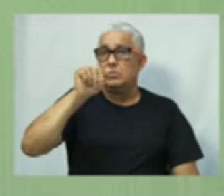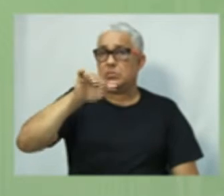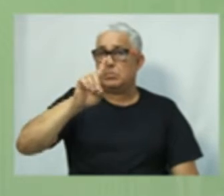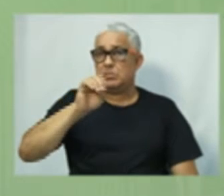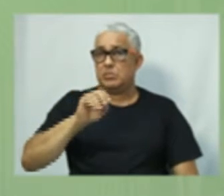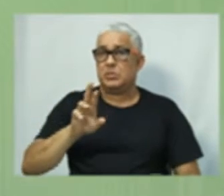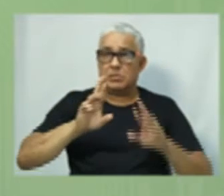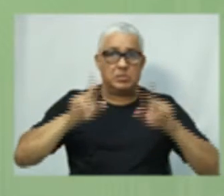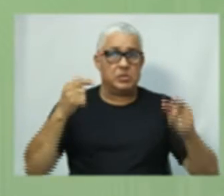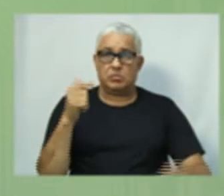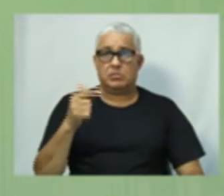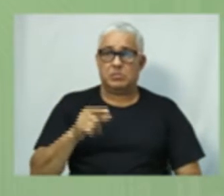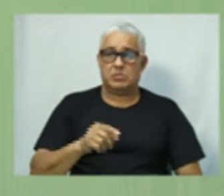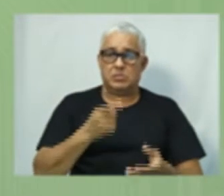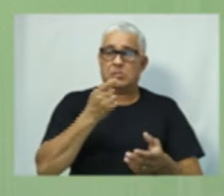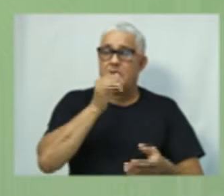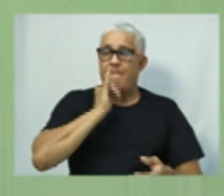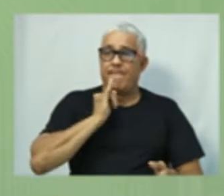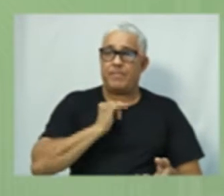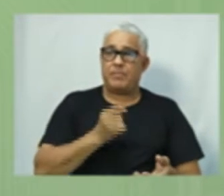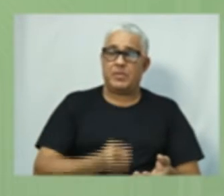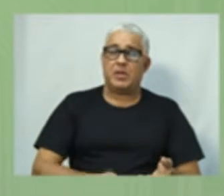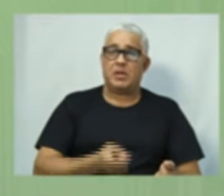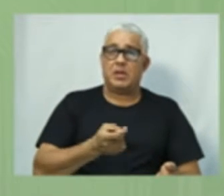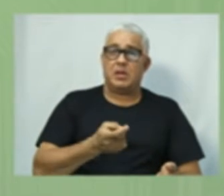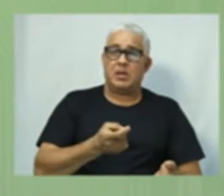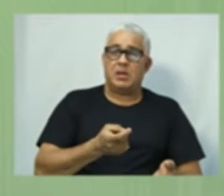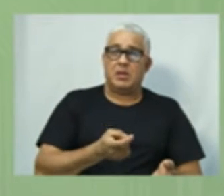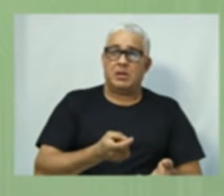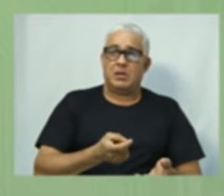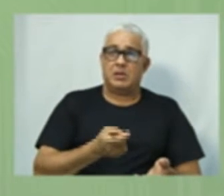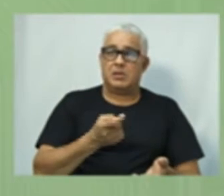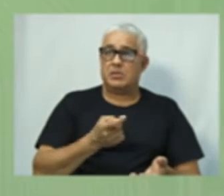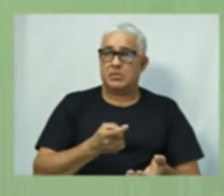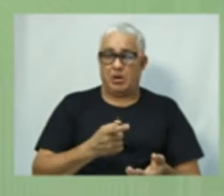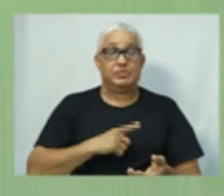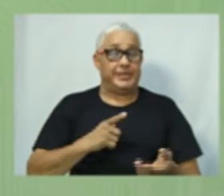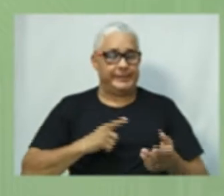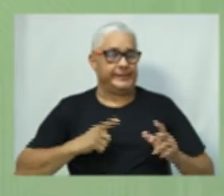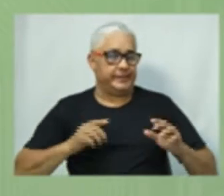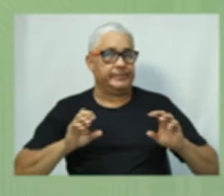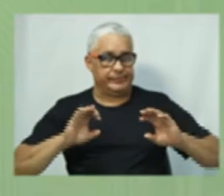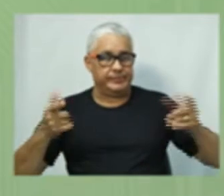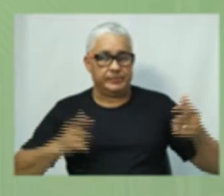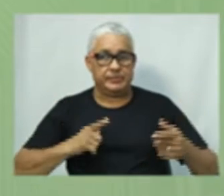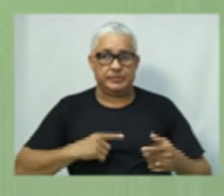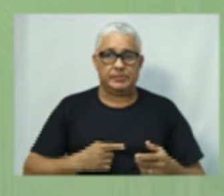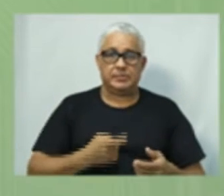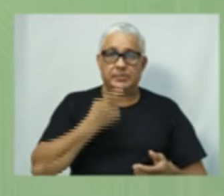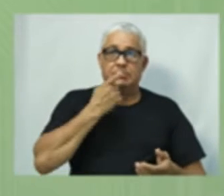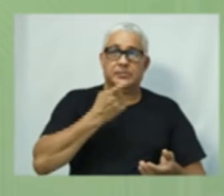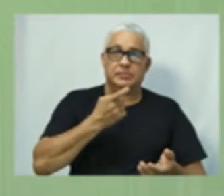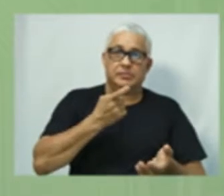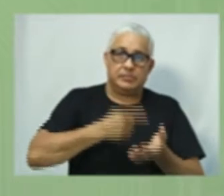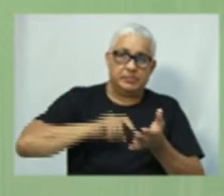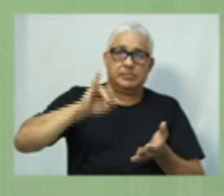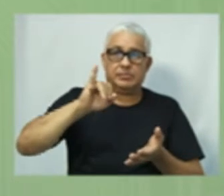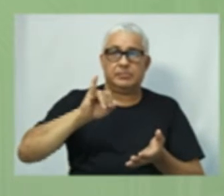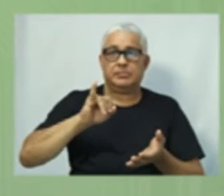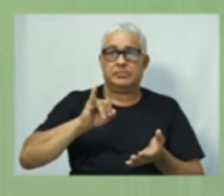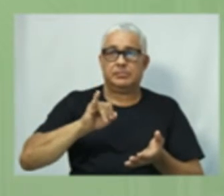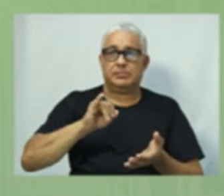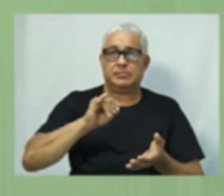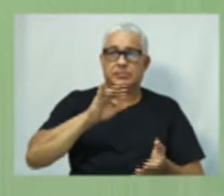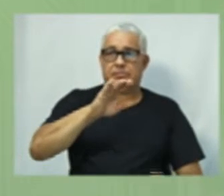existe diferença. O imposto de renda e o CSL são... Opa, desculpa, não existe. Claro que existe, né? Em questão de impostos, o imposto de renda e o CSL